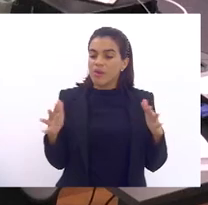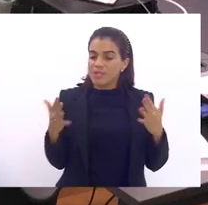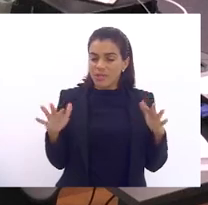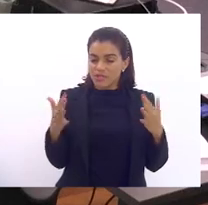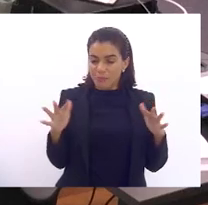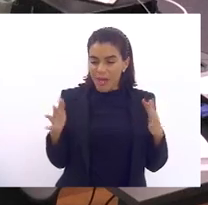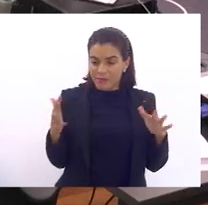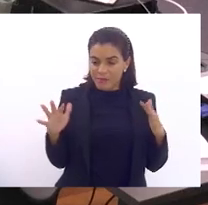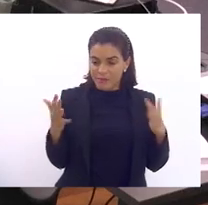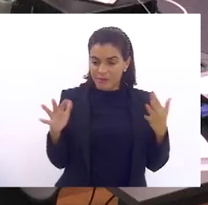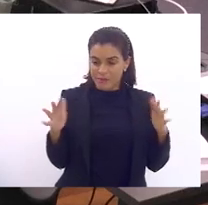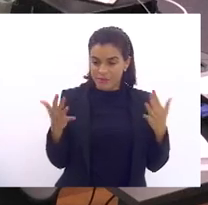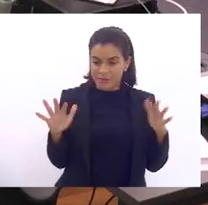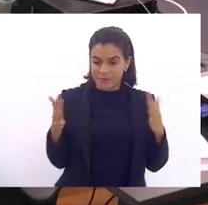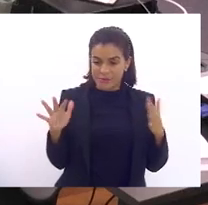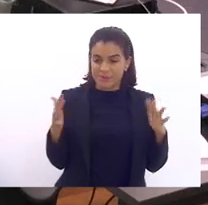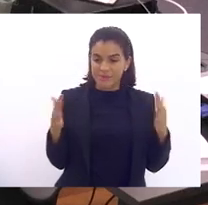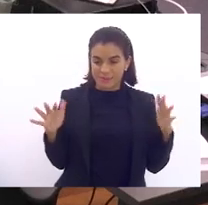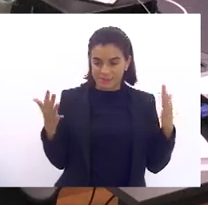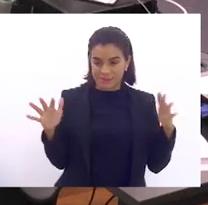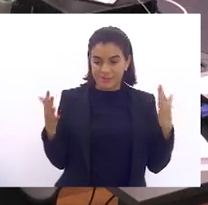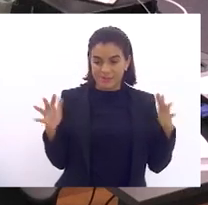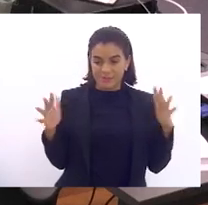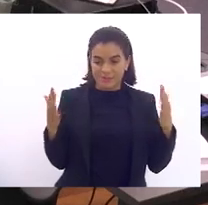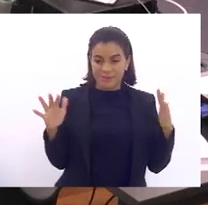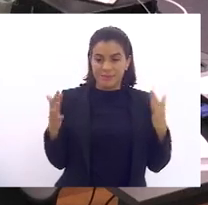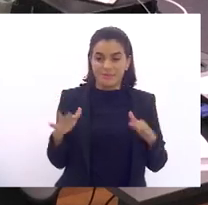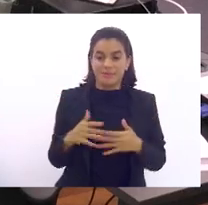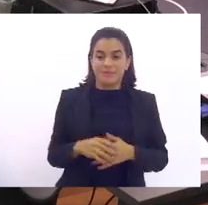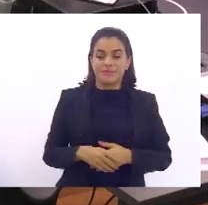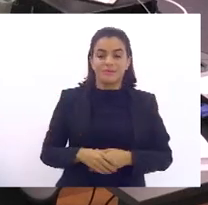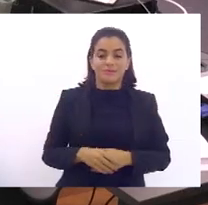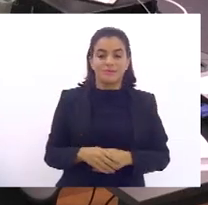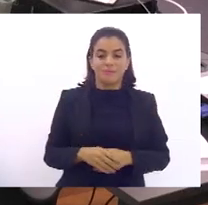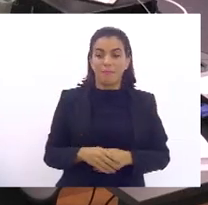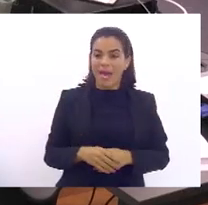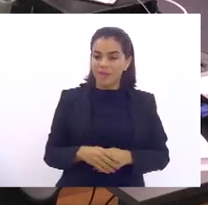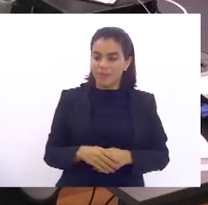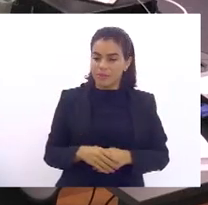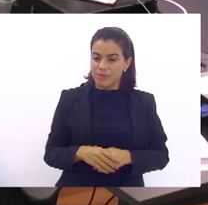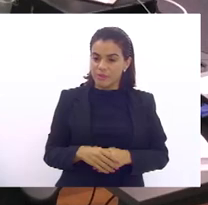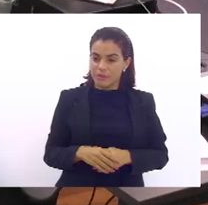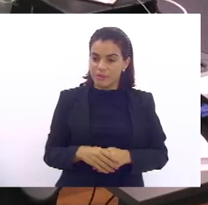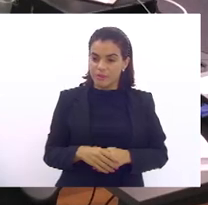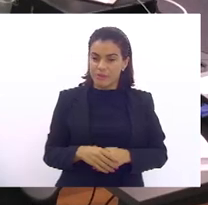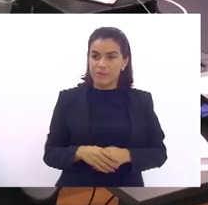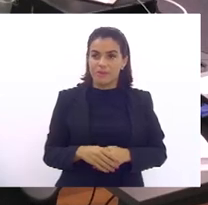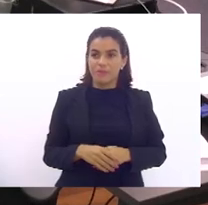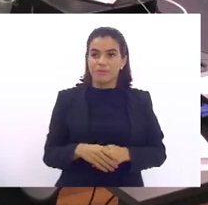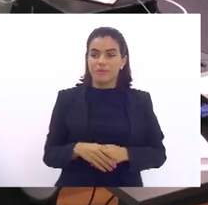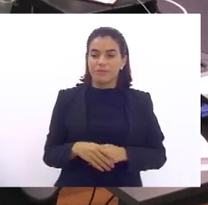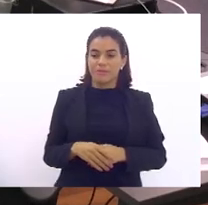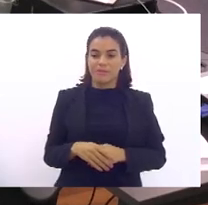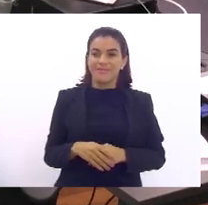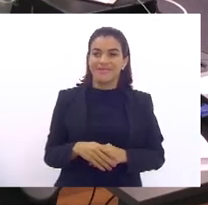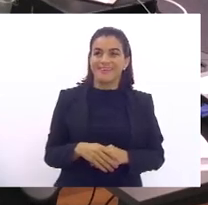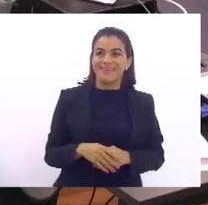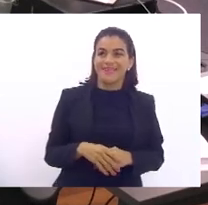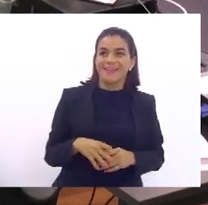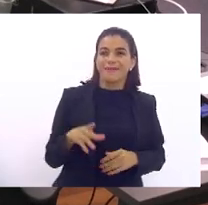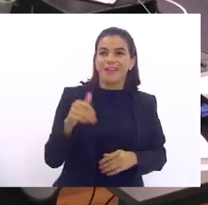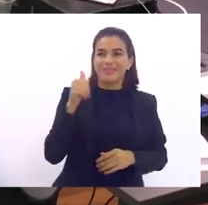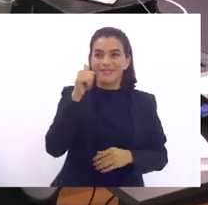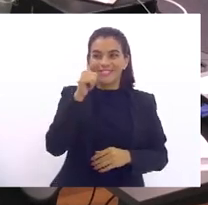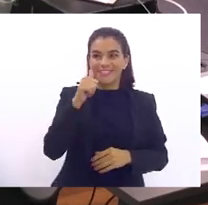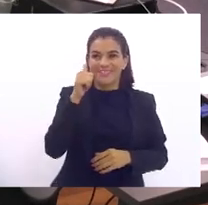também muito obrigada dout Flávia Sem dúvida nenhuma falar da mortalidade materna de mulheres negras eu